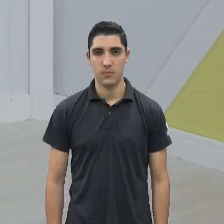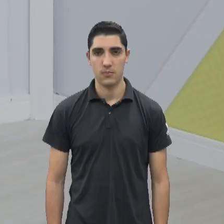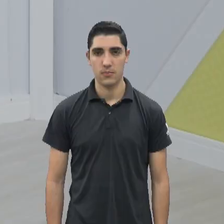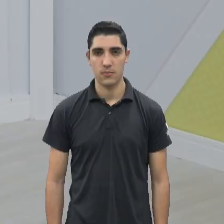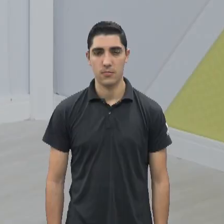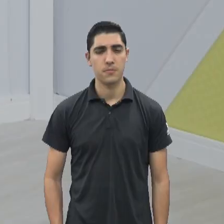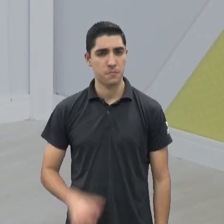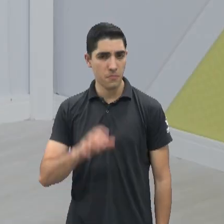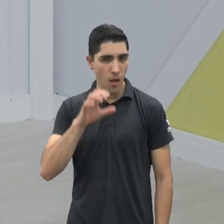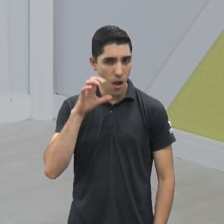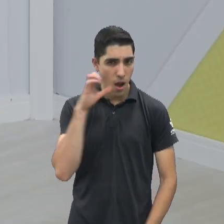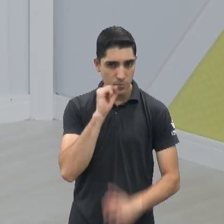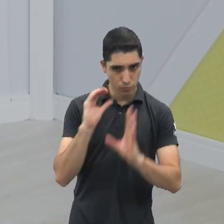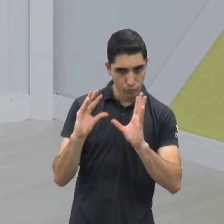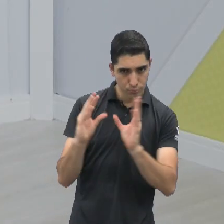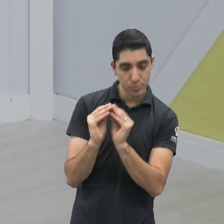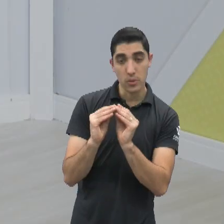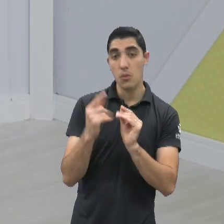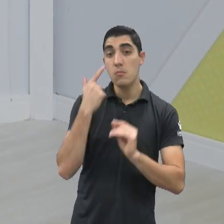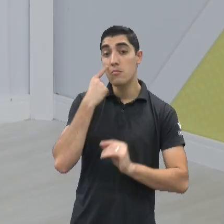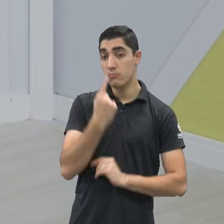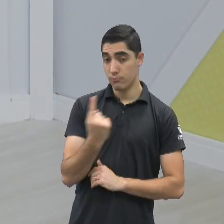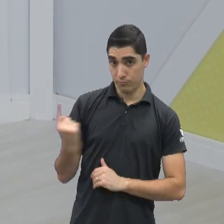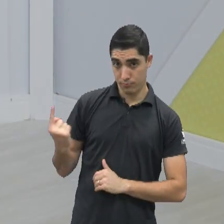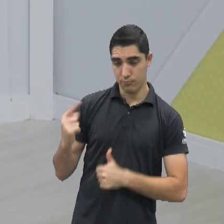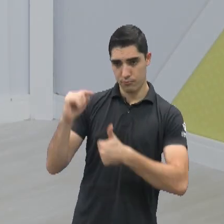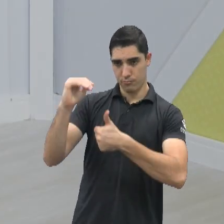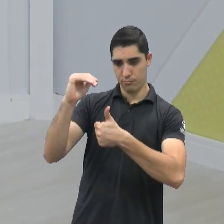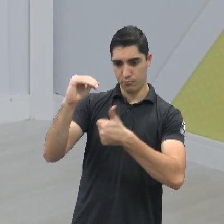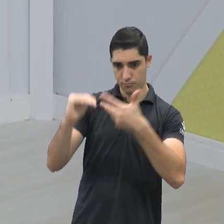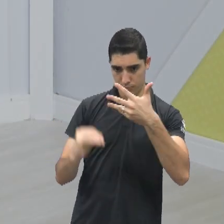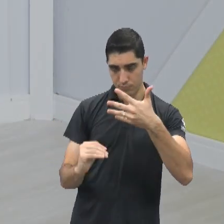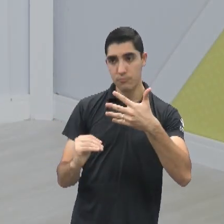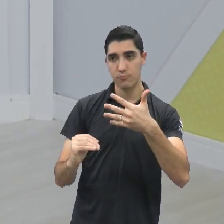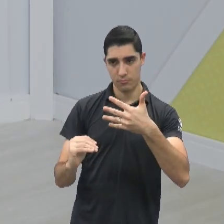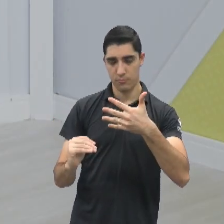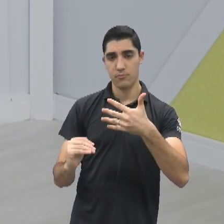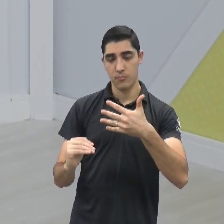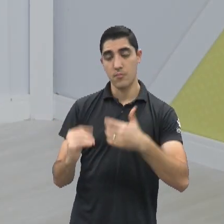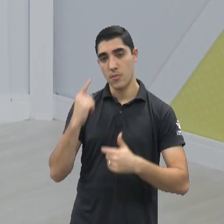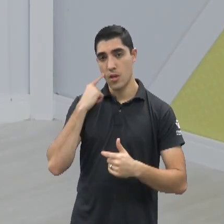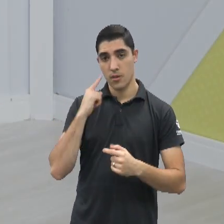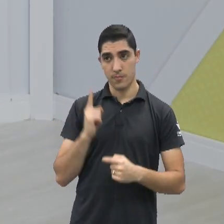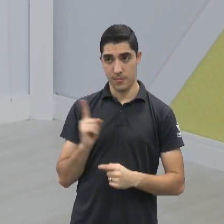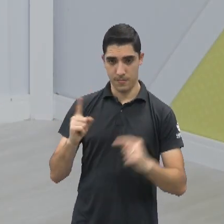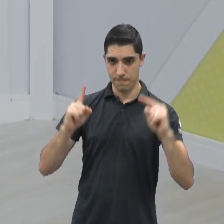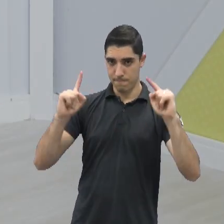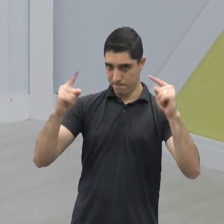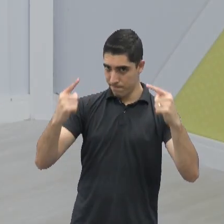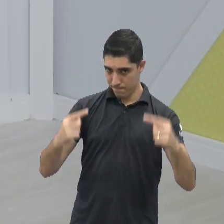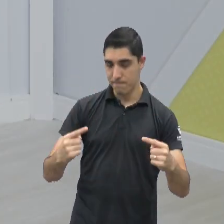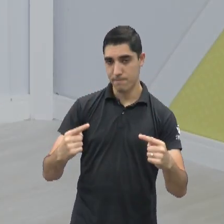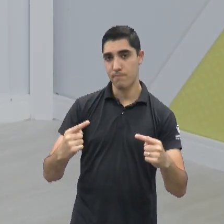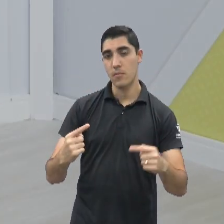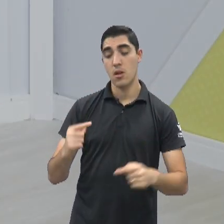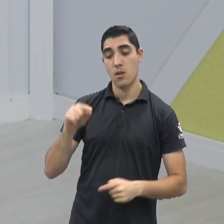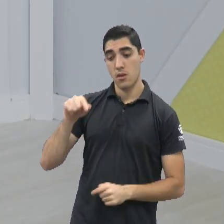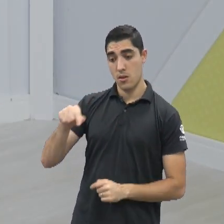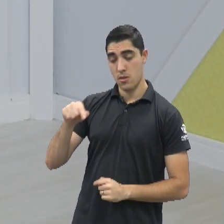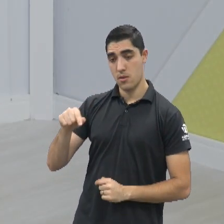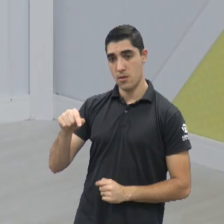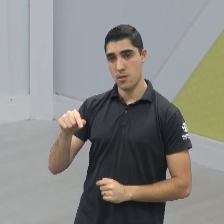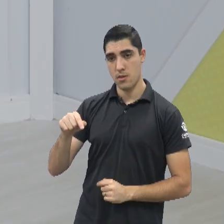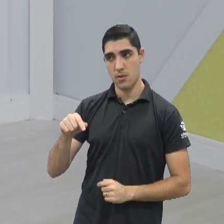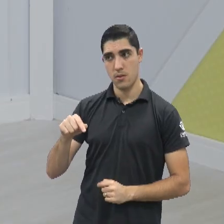Rapidinho a gente vai mostrar a tabela da Superliga. Aqui na 4ª rodada, né, o São José...